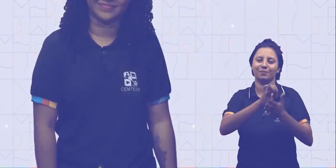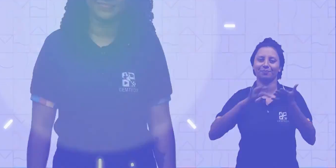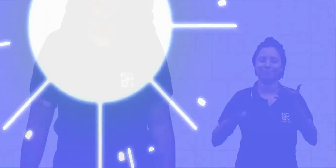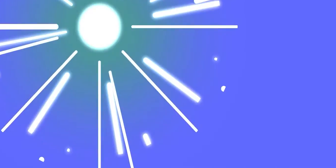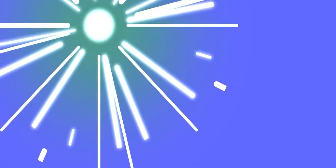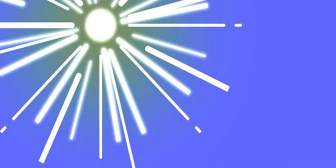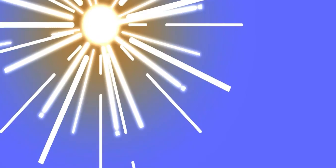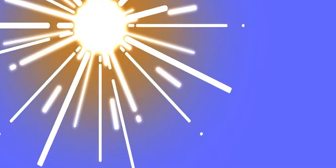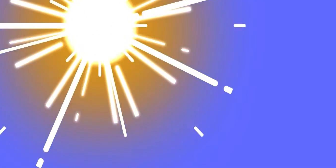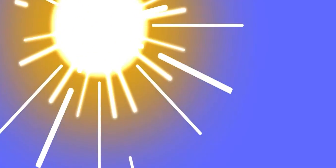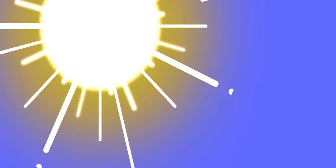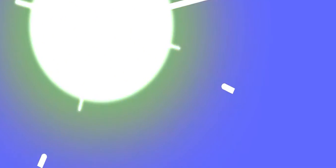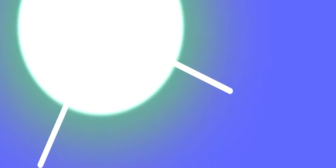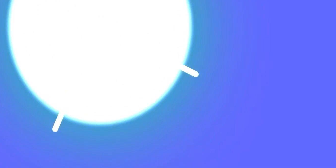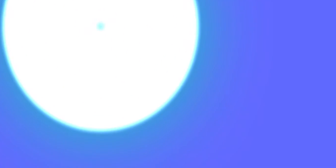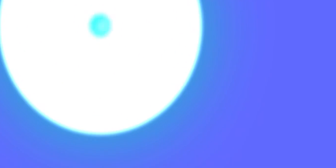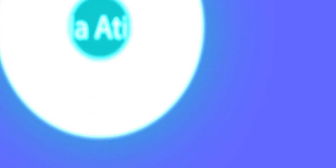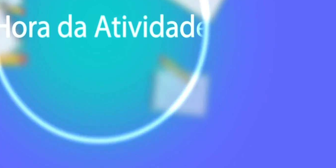atividade.